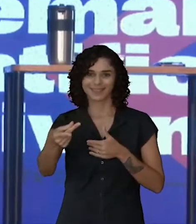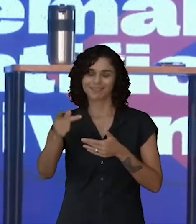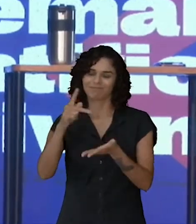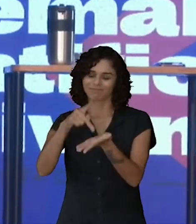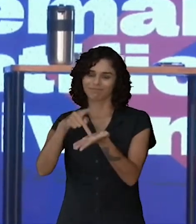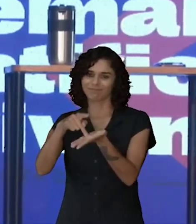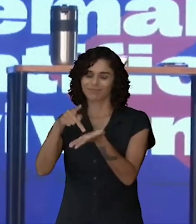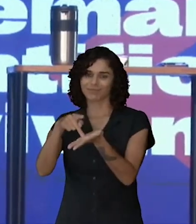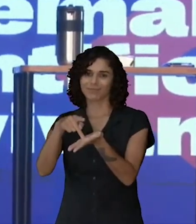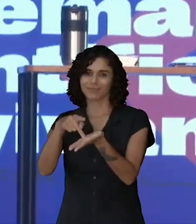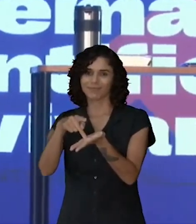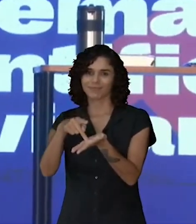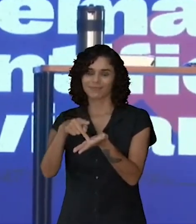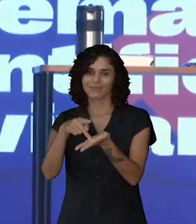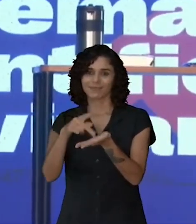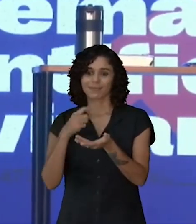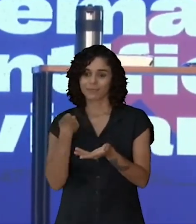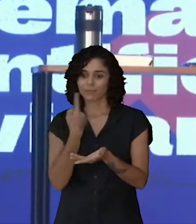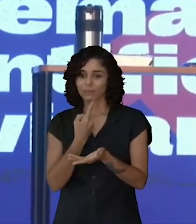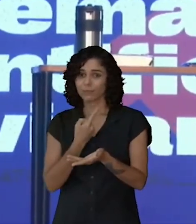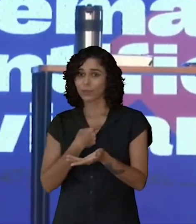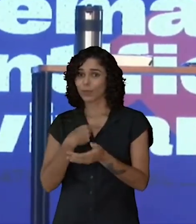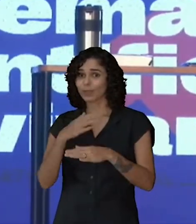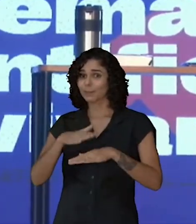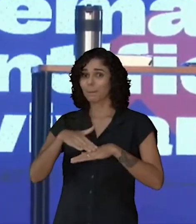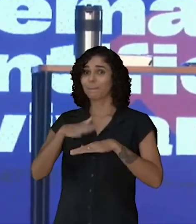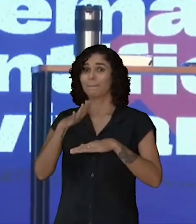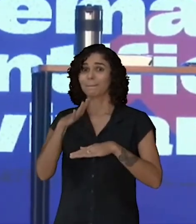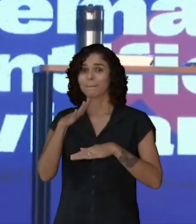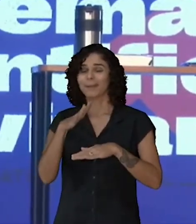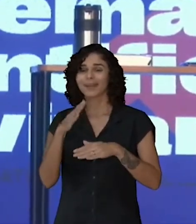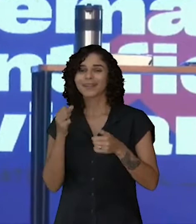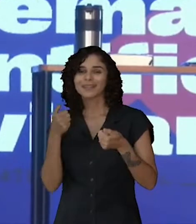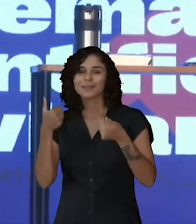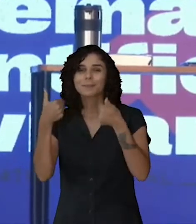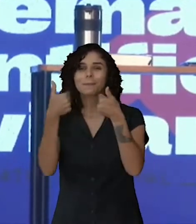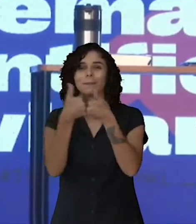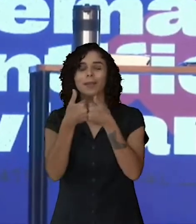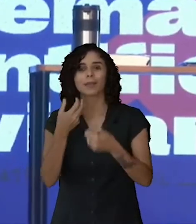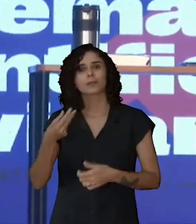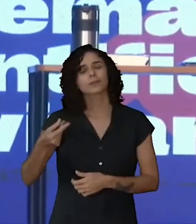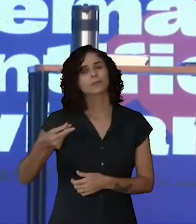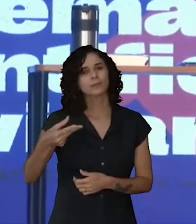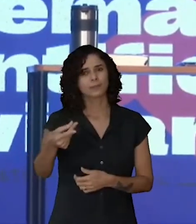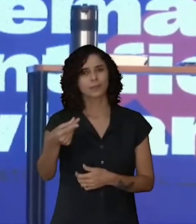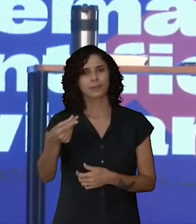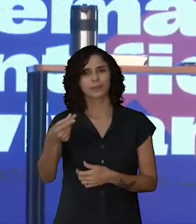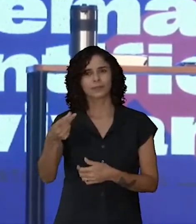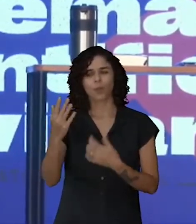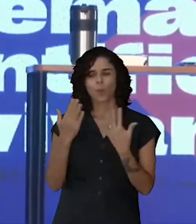Nós estamos mais perto da formatura. Nós estamos mais perto